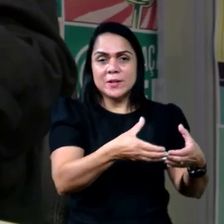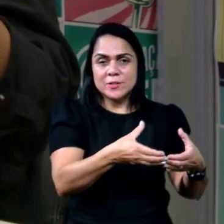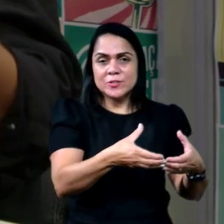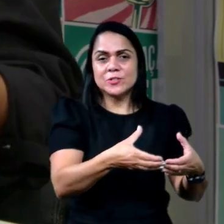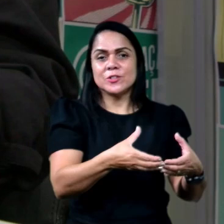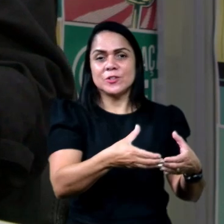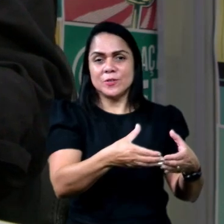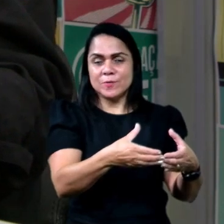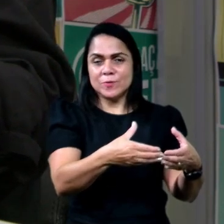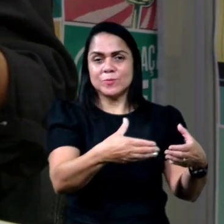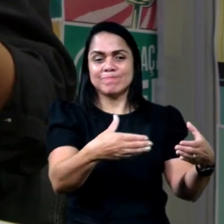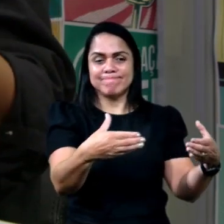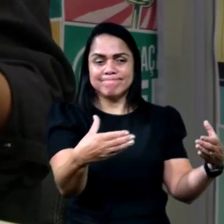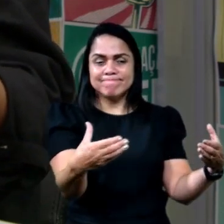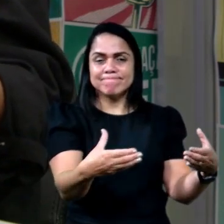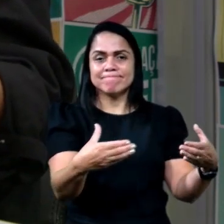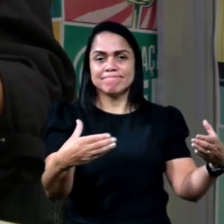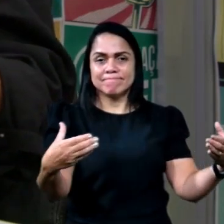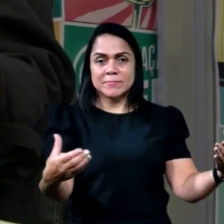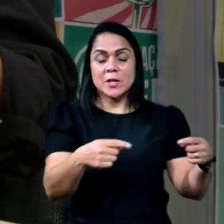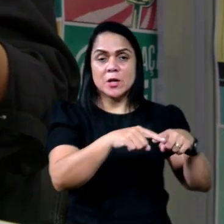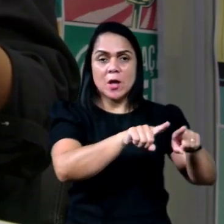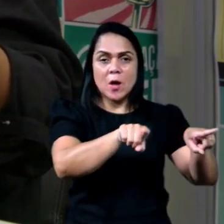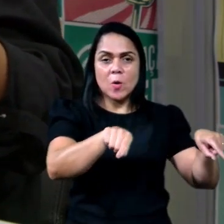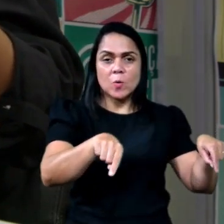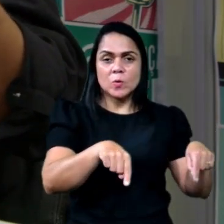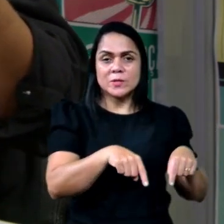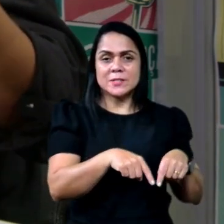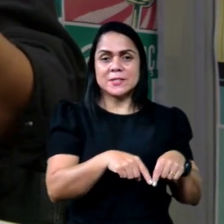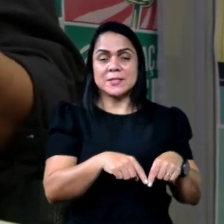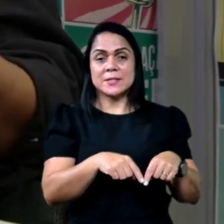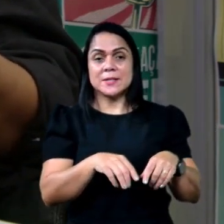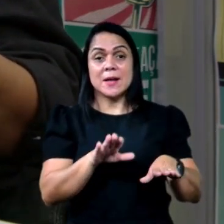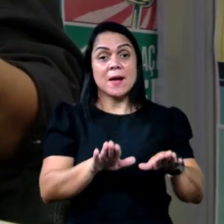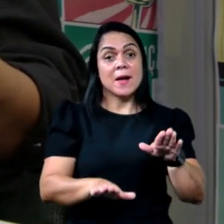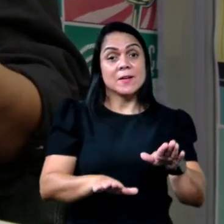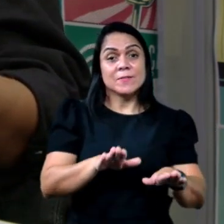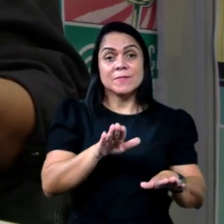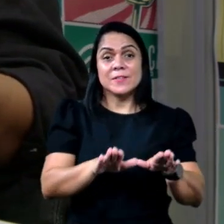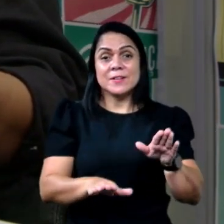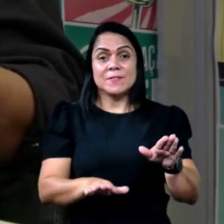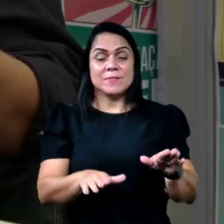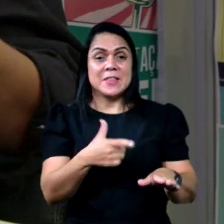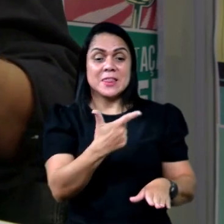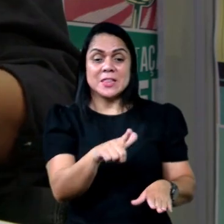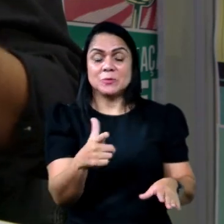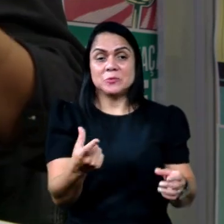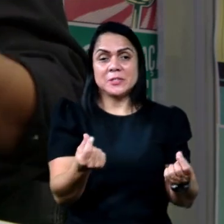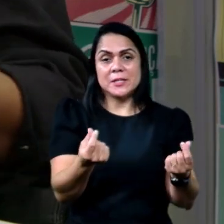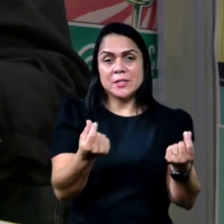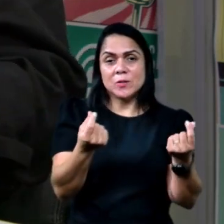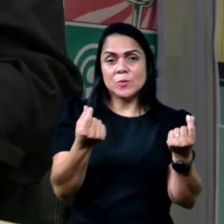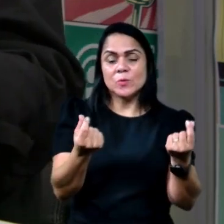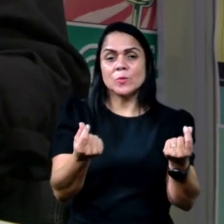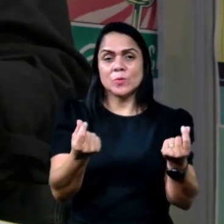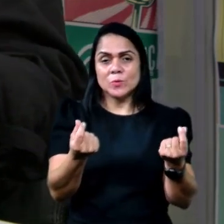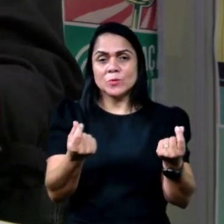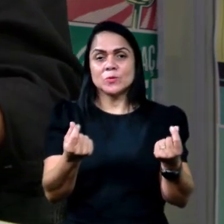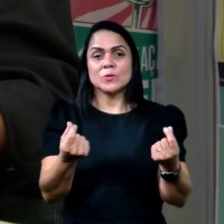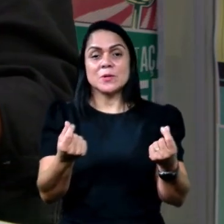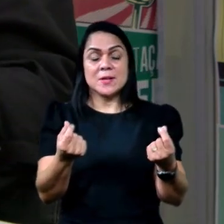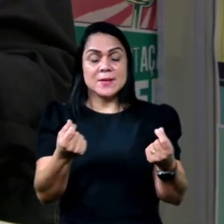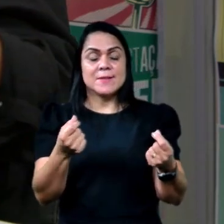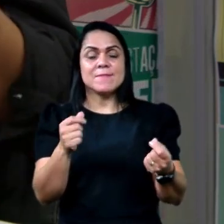em espaços periféricos, cozinhas, às vezes com muito pouco recurso de equipamento, e são capazes de fazer todos